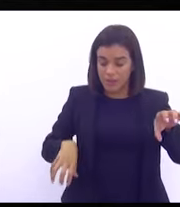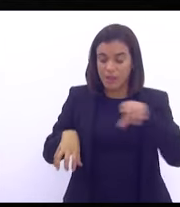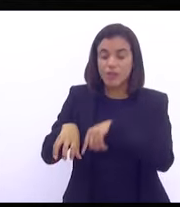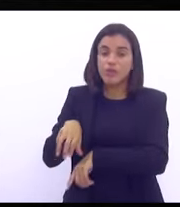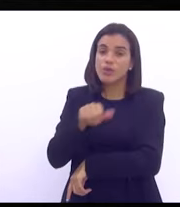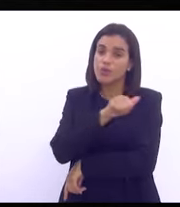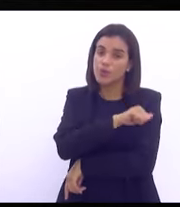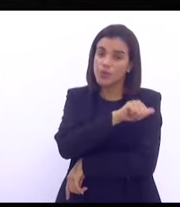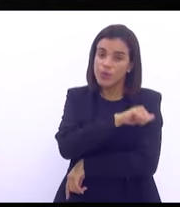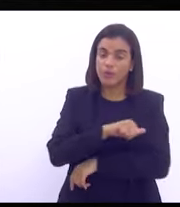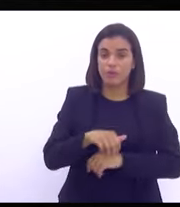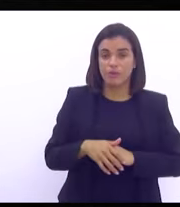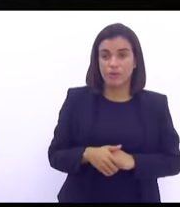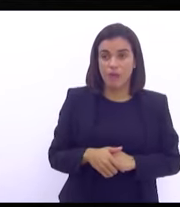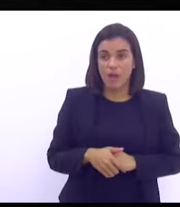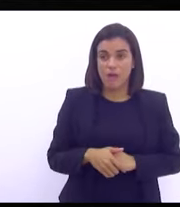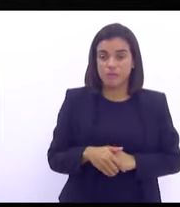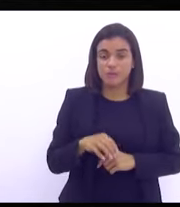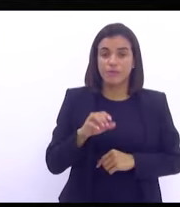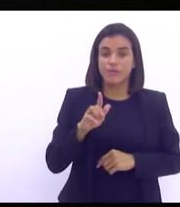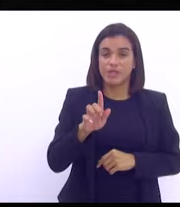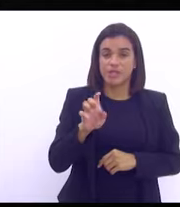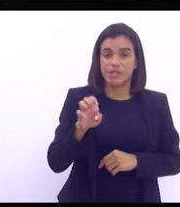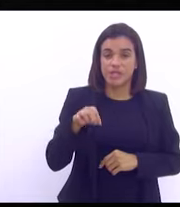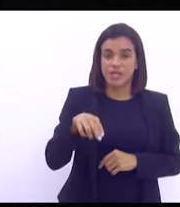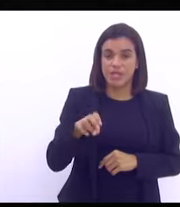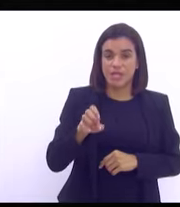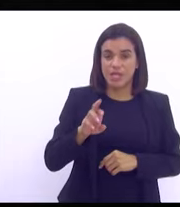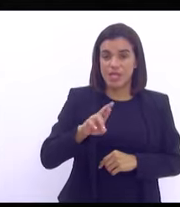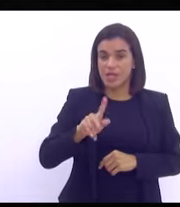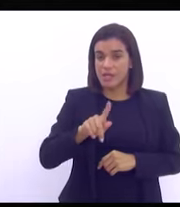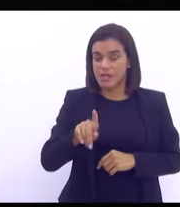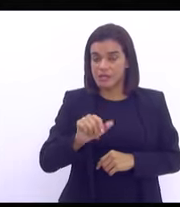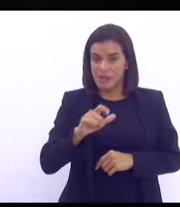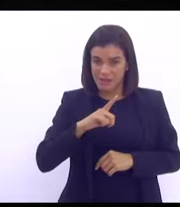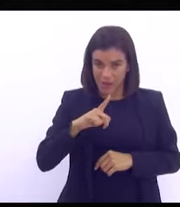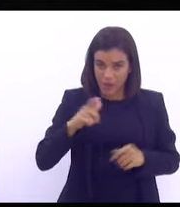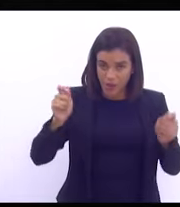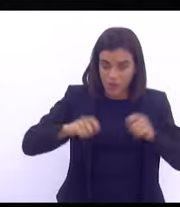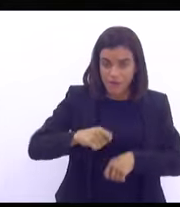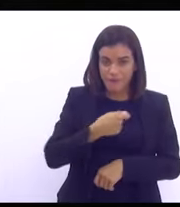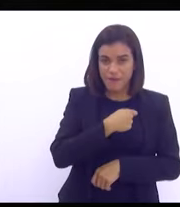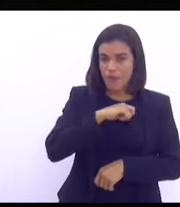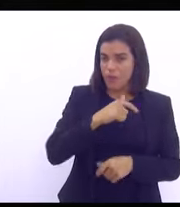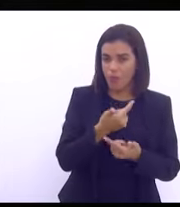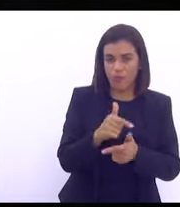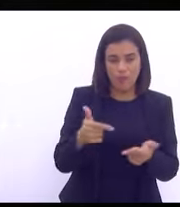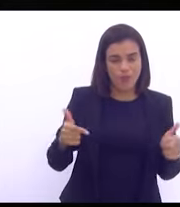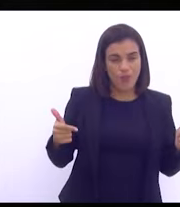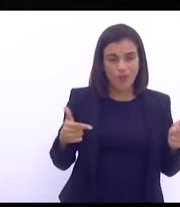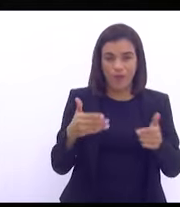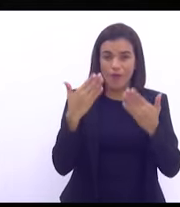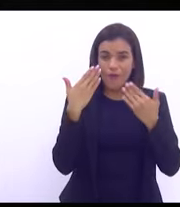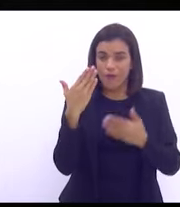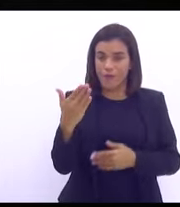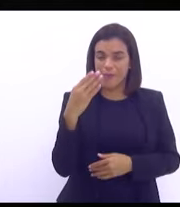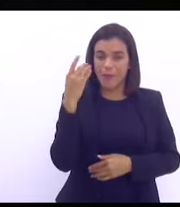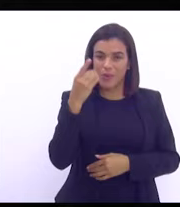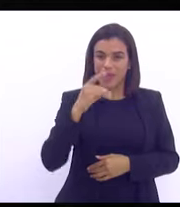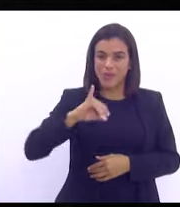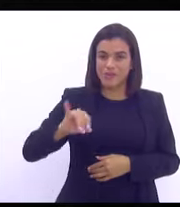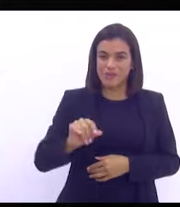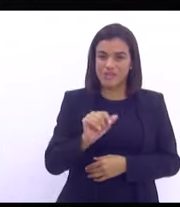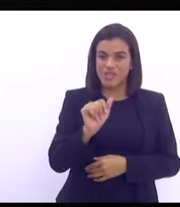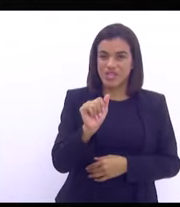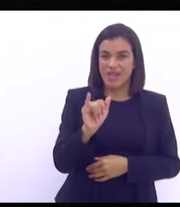Rio de Janeiro. Quer dizer que a Genesa tem condição de fiscalizar? Não tem. Estou aqui de frente do deputado Jari. Nós